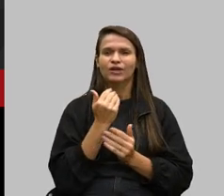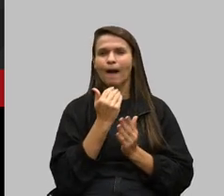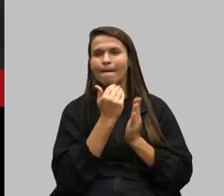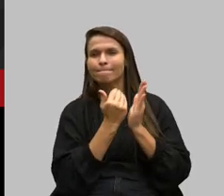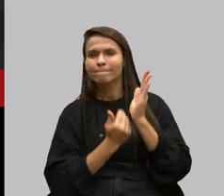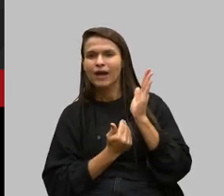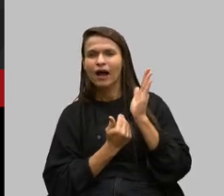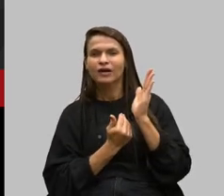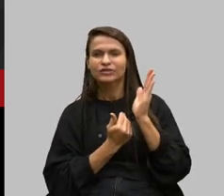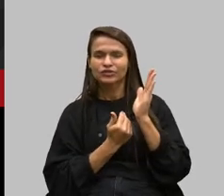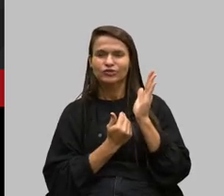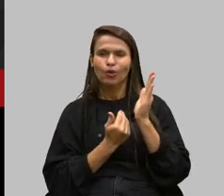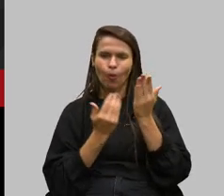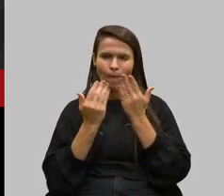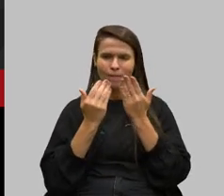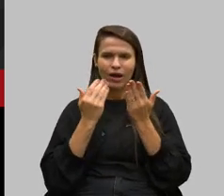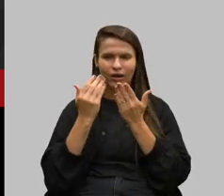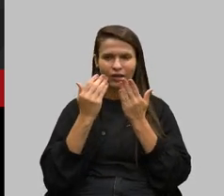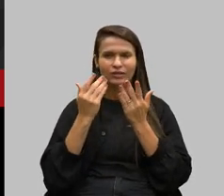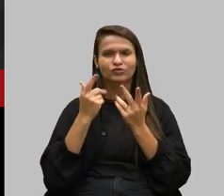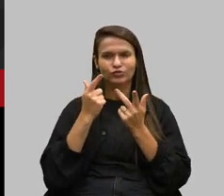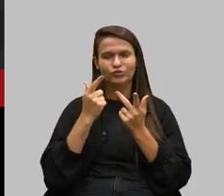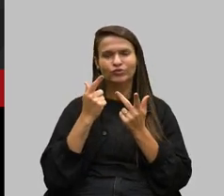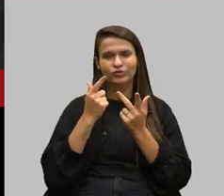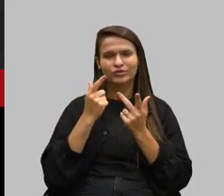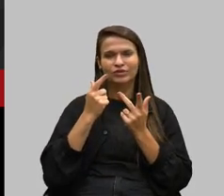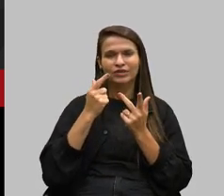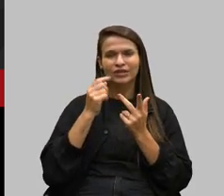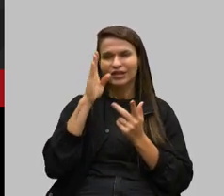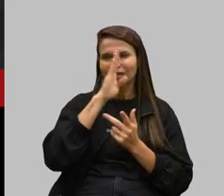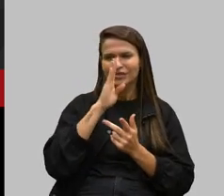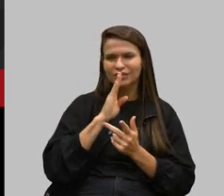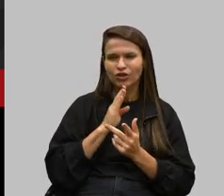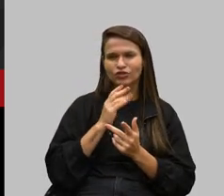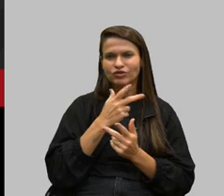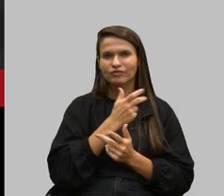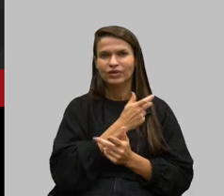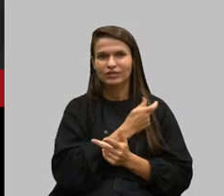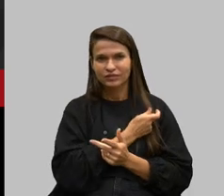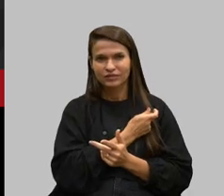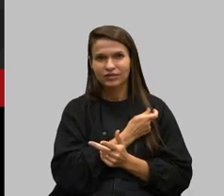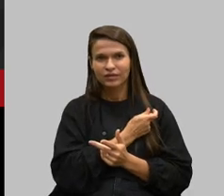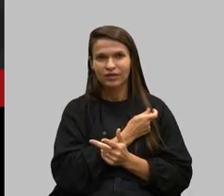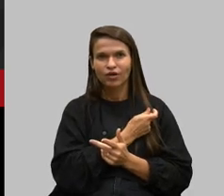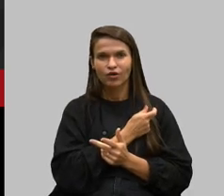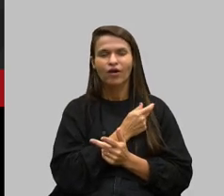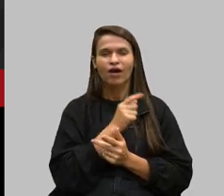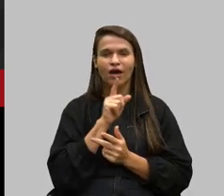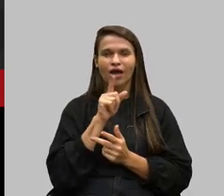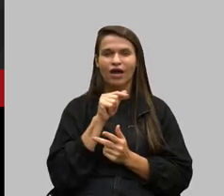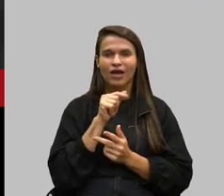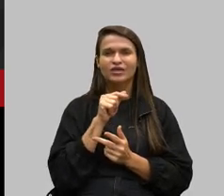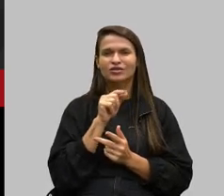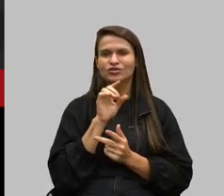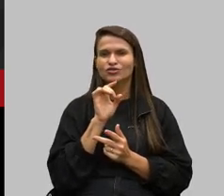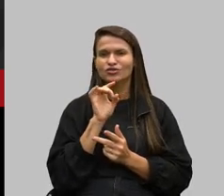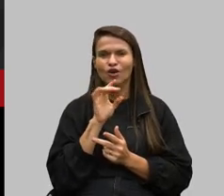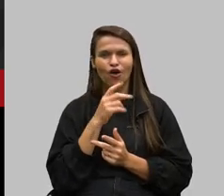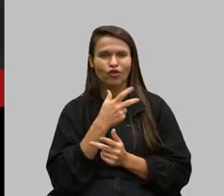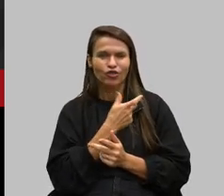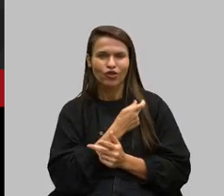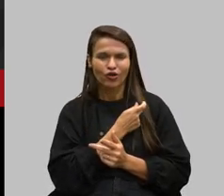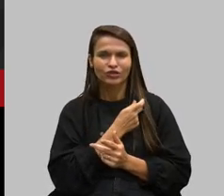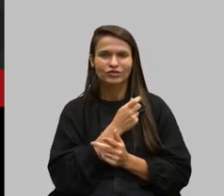Média Nacional de vacinação que é incrivelmente são só doses de reforço